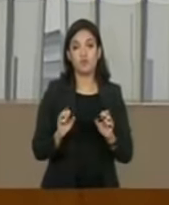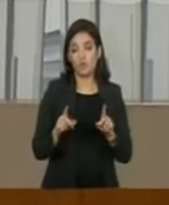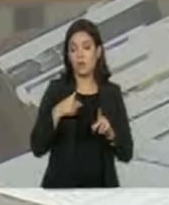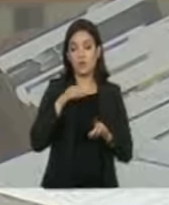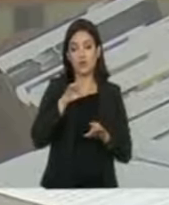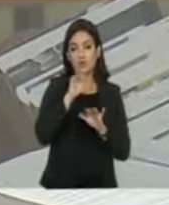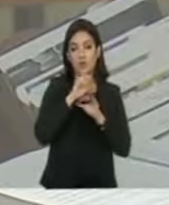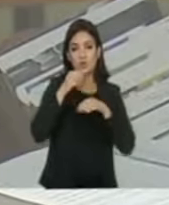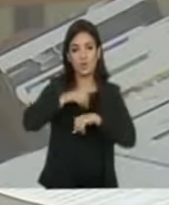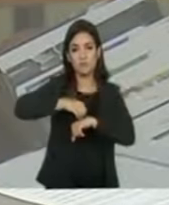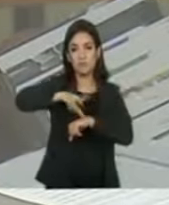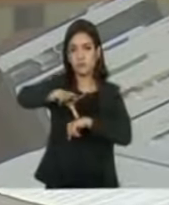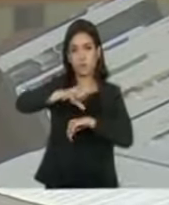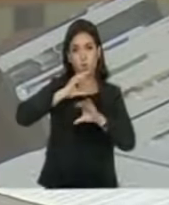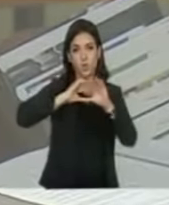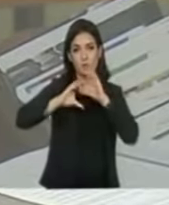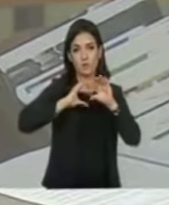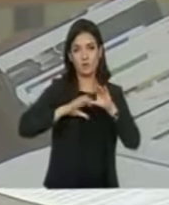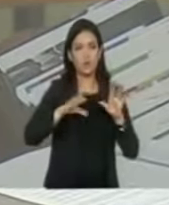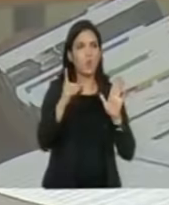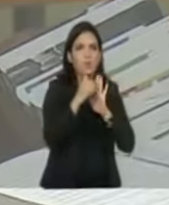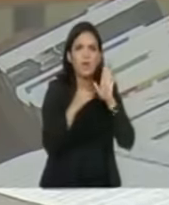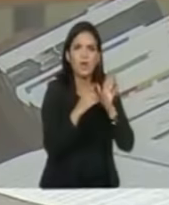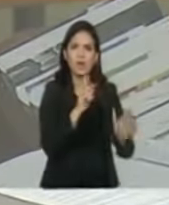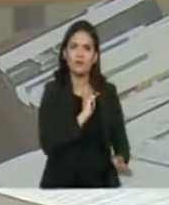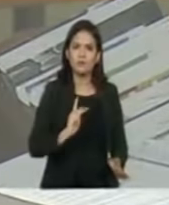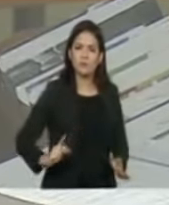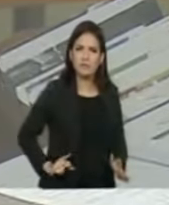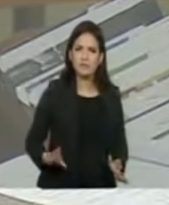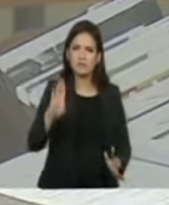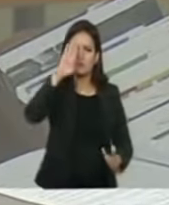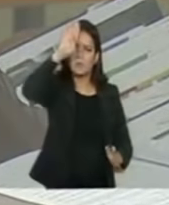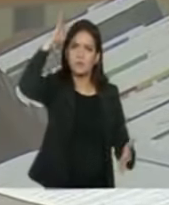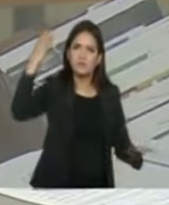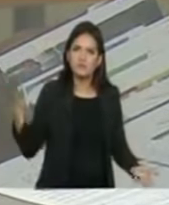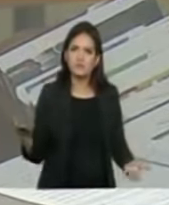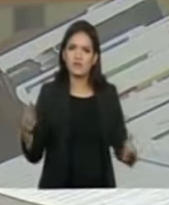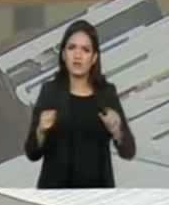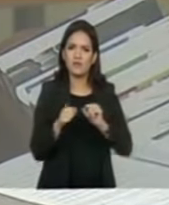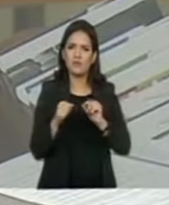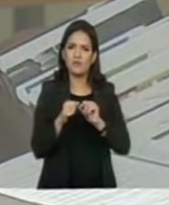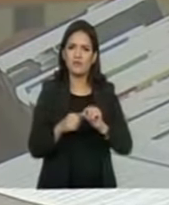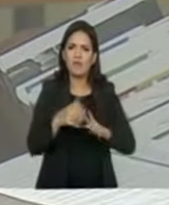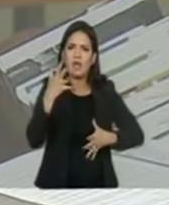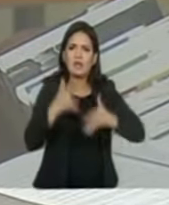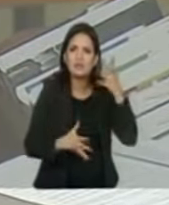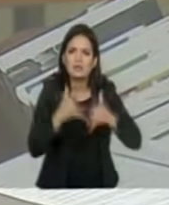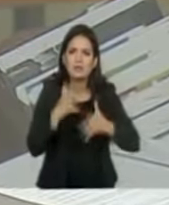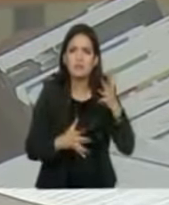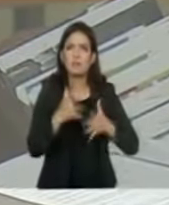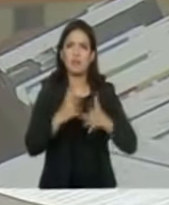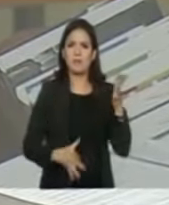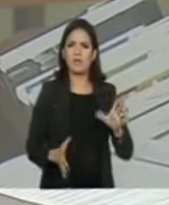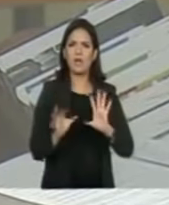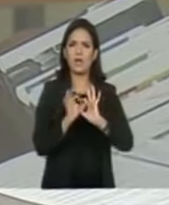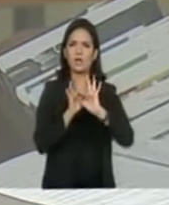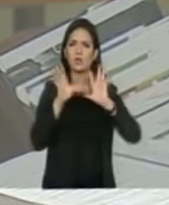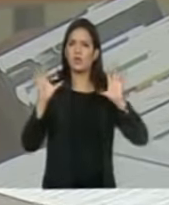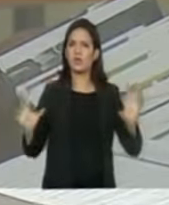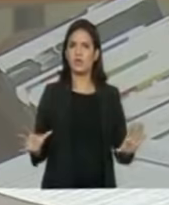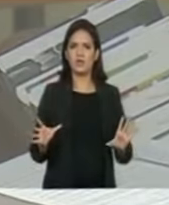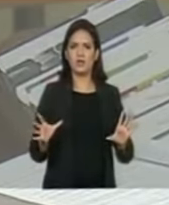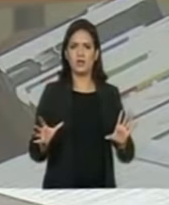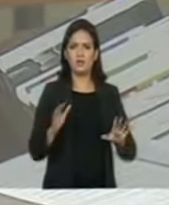decreto do presidente da república interferindo um livre funcionamento dos poderes do poder judiciário